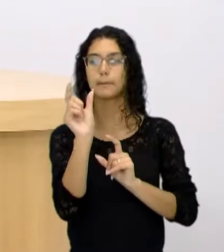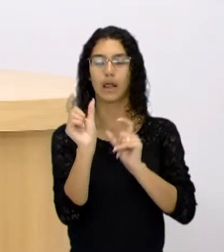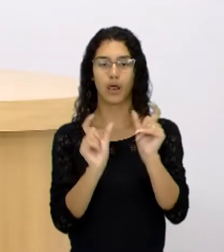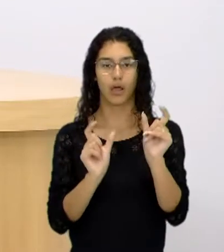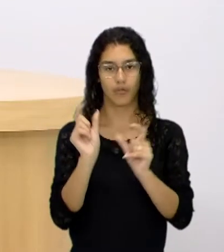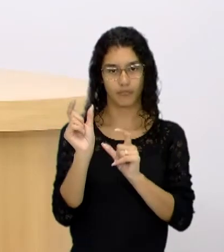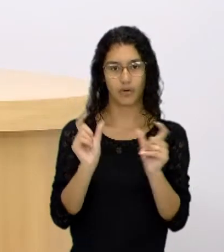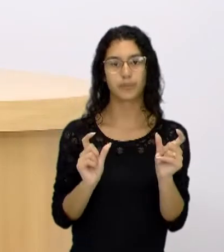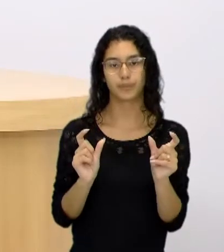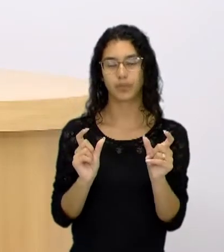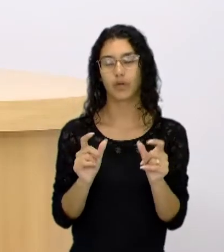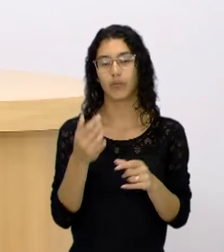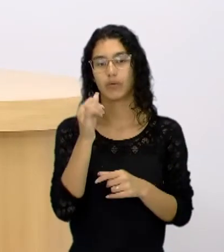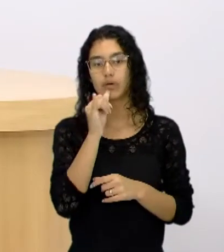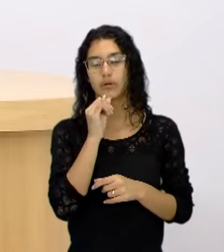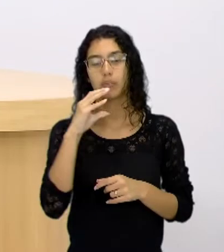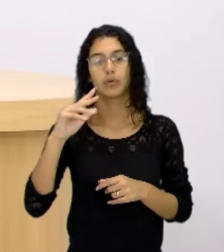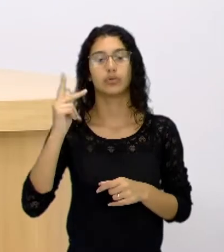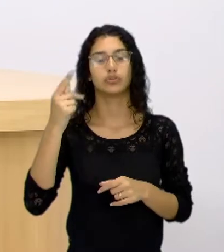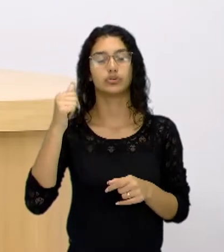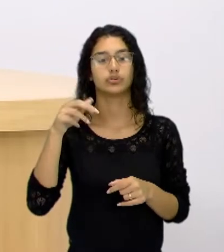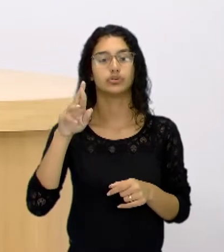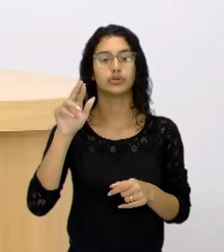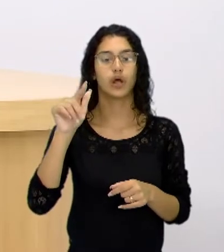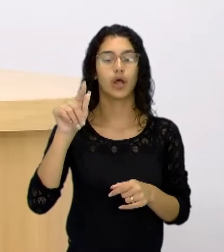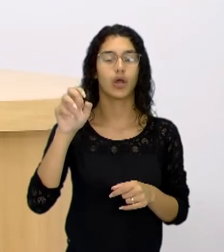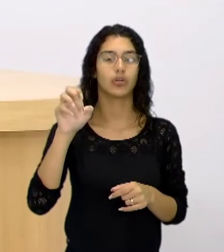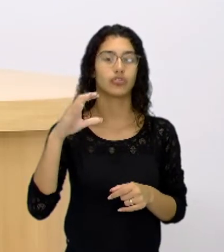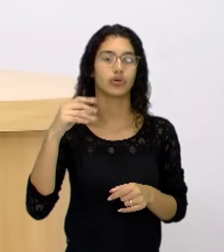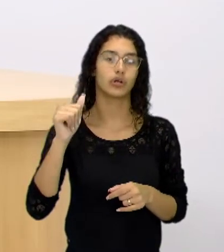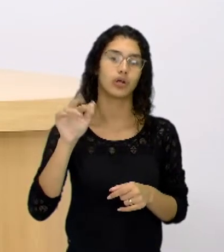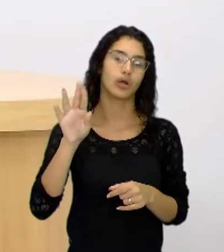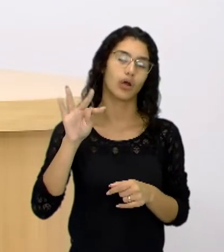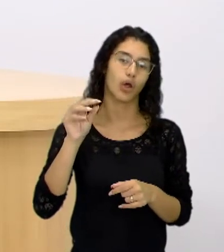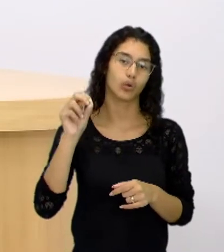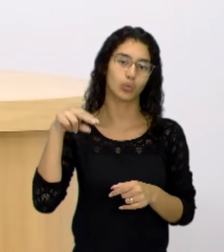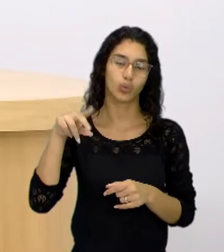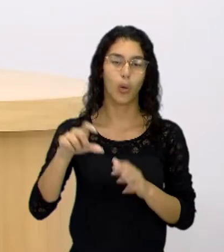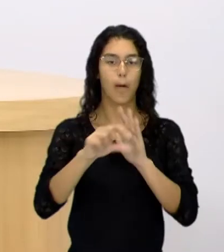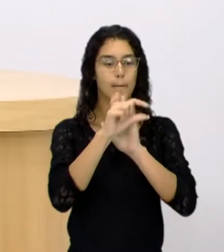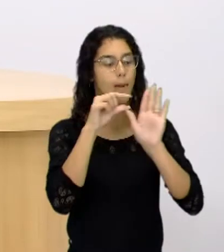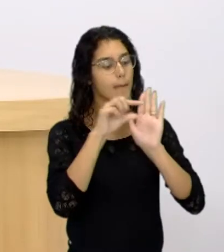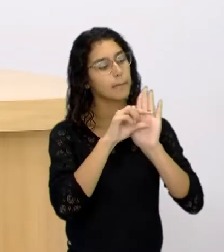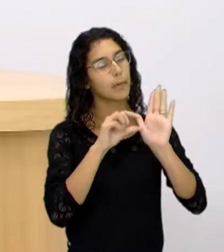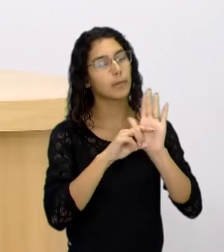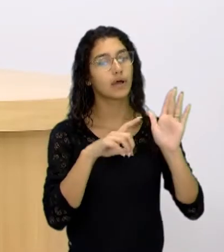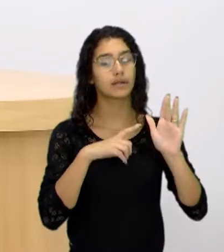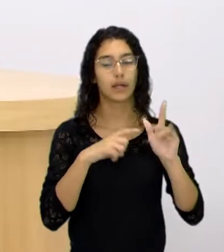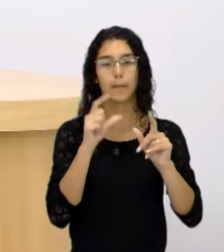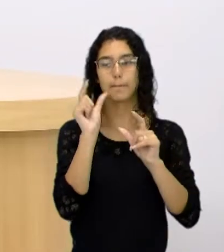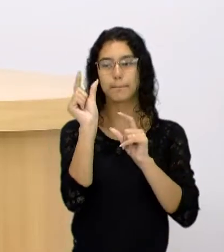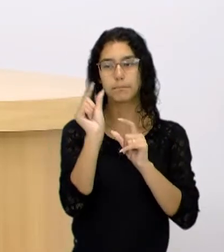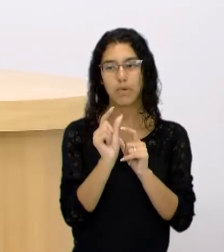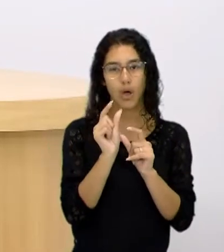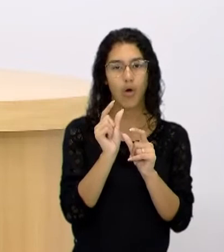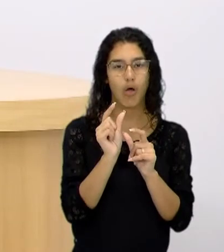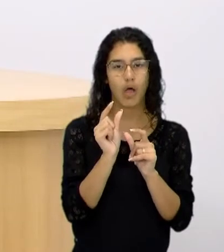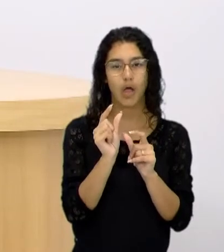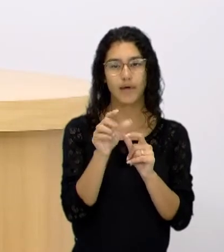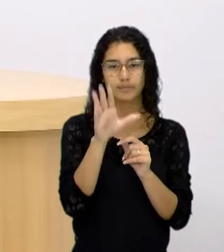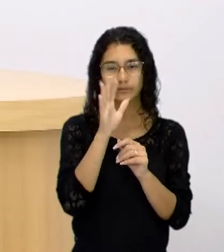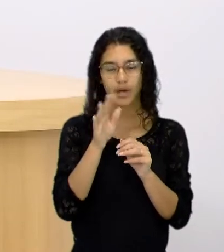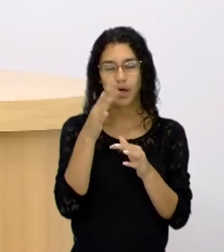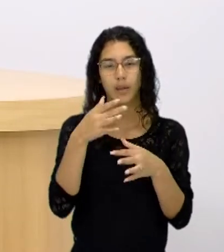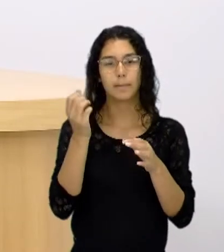né? Como, por exemplo, a charge, o cartoon, as tirinhas, que tem poucas palavras, mas exploram mais as imagens.